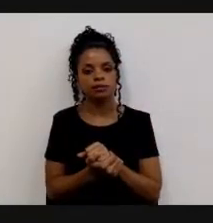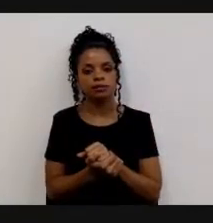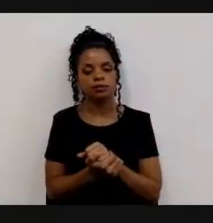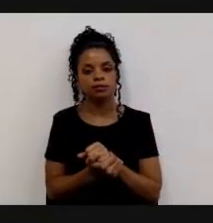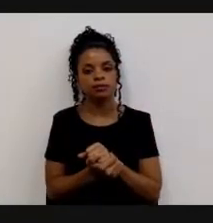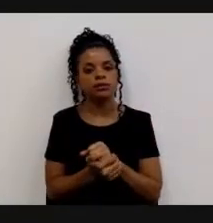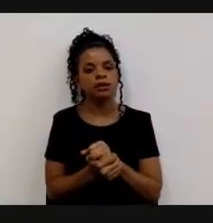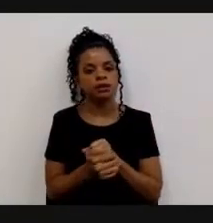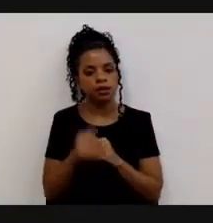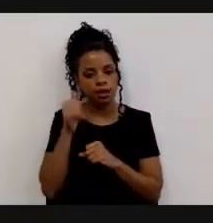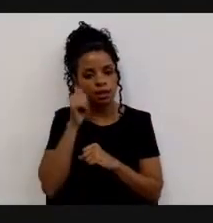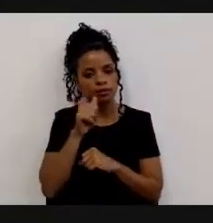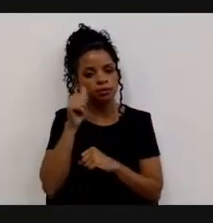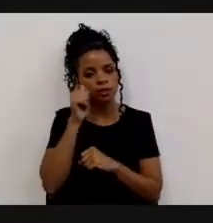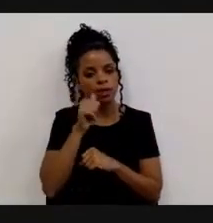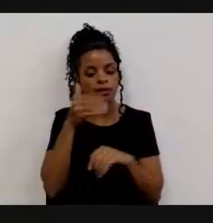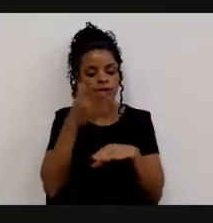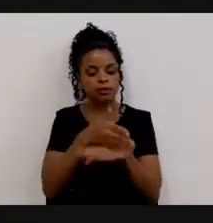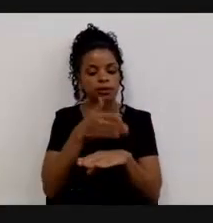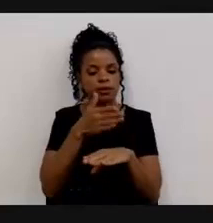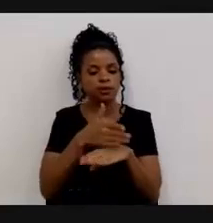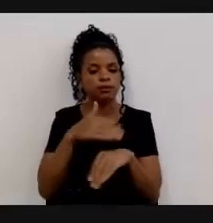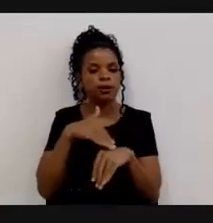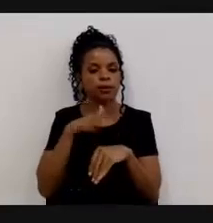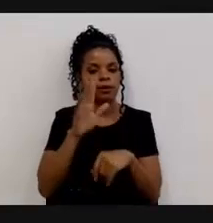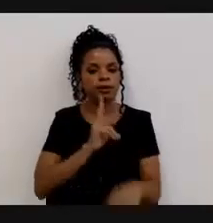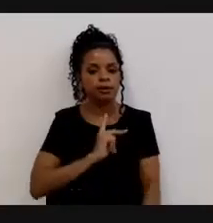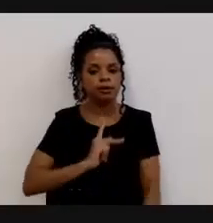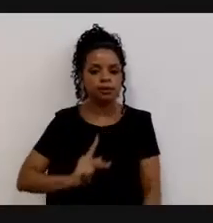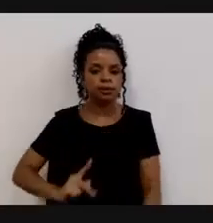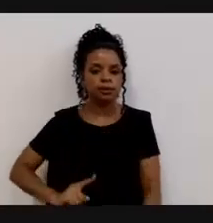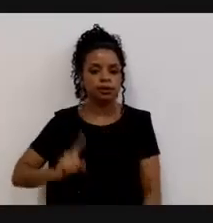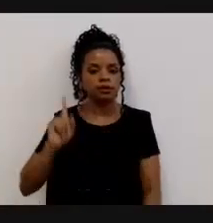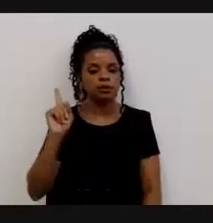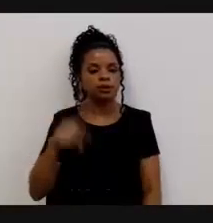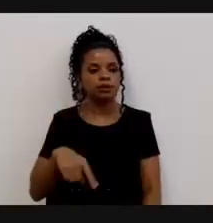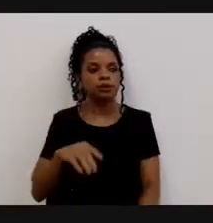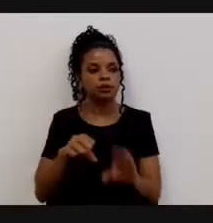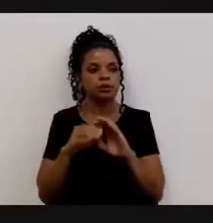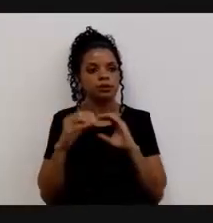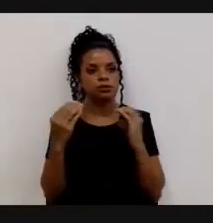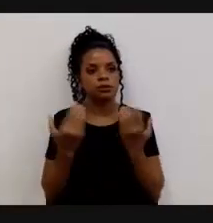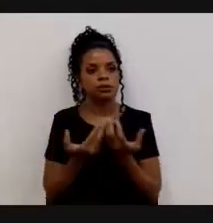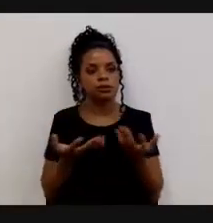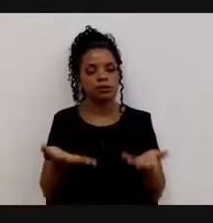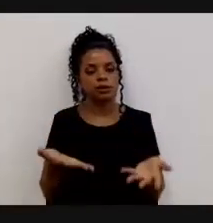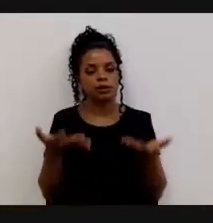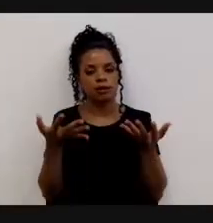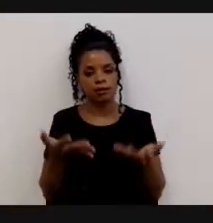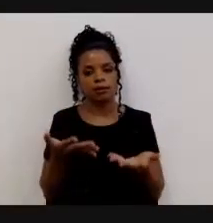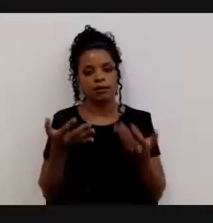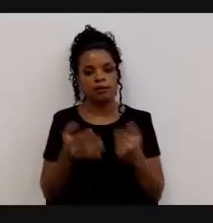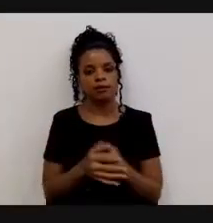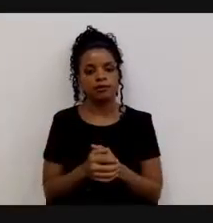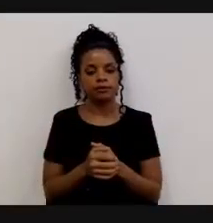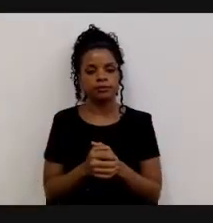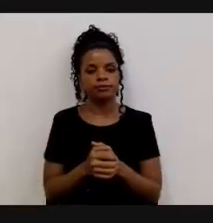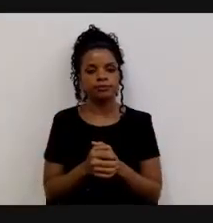acontece coisa, elas se concentram mais nas soft policies do que nas hard